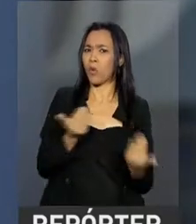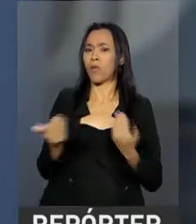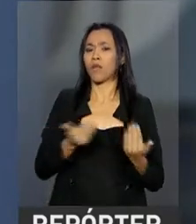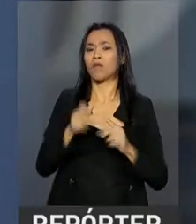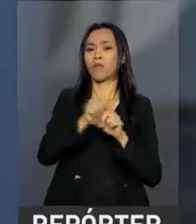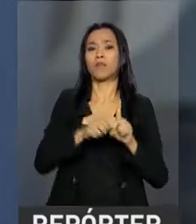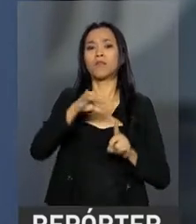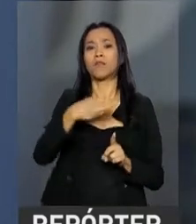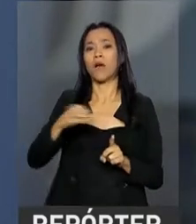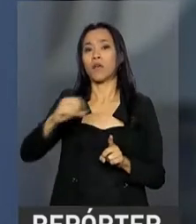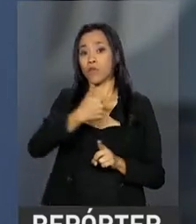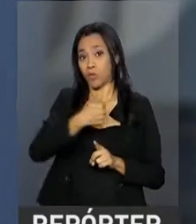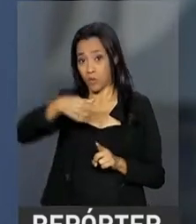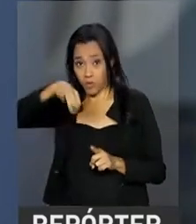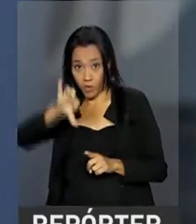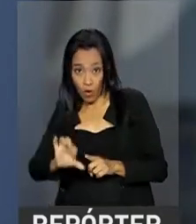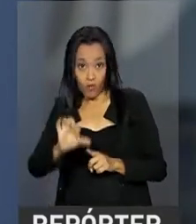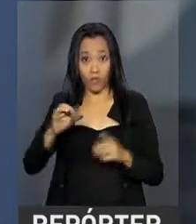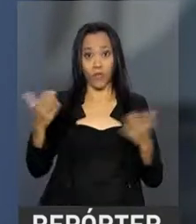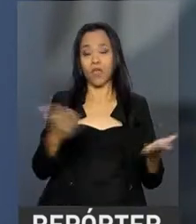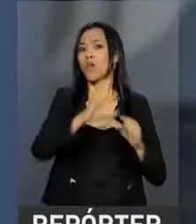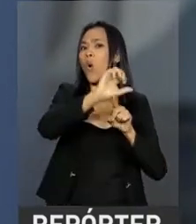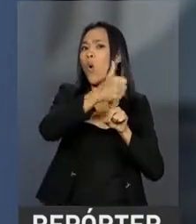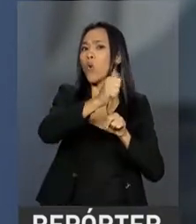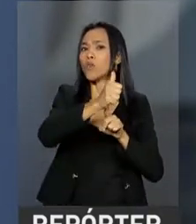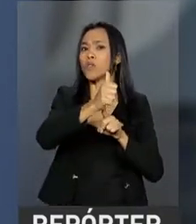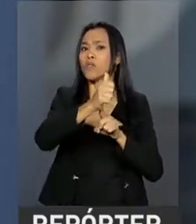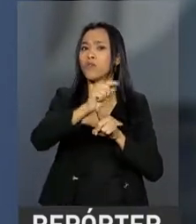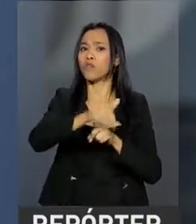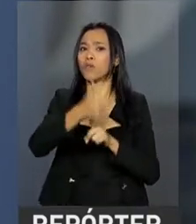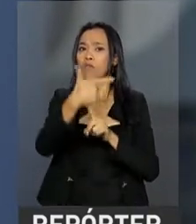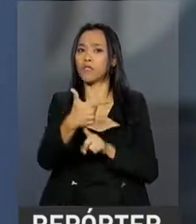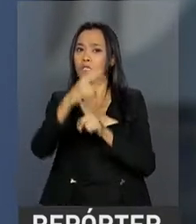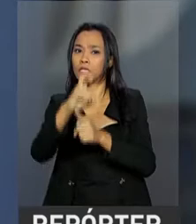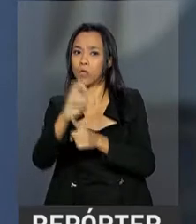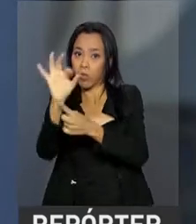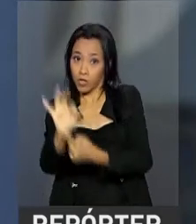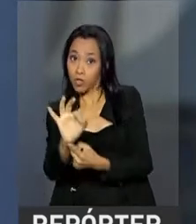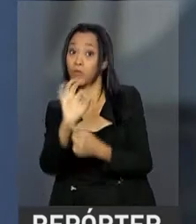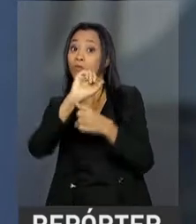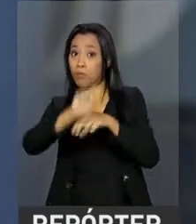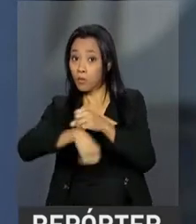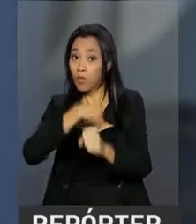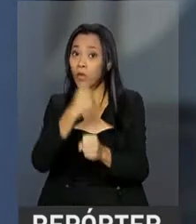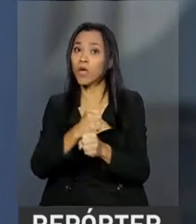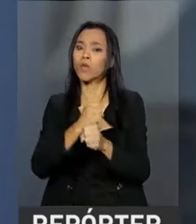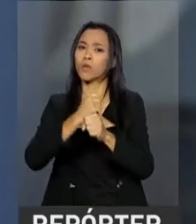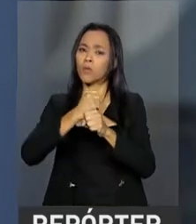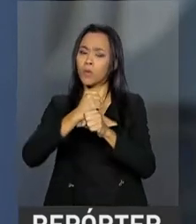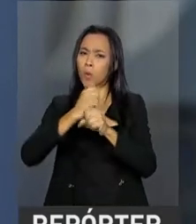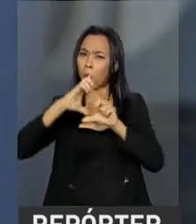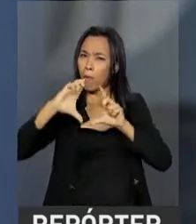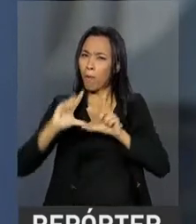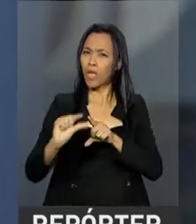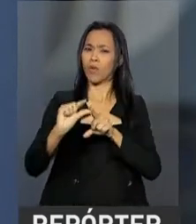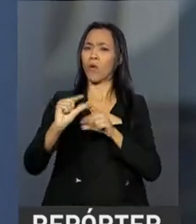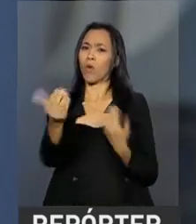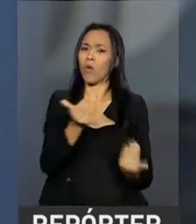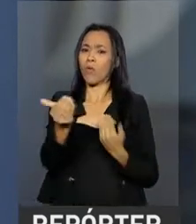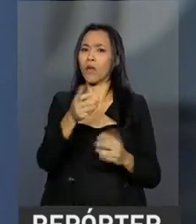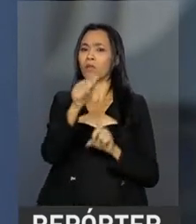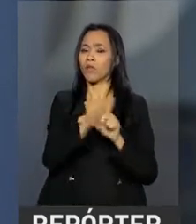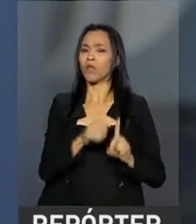que o atual patamar de 11,25 por cento ao ano o menor desde outubro de